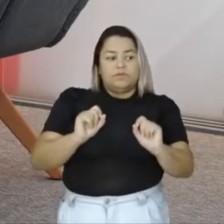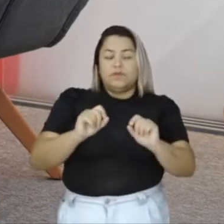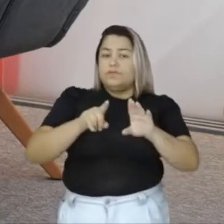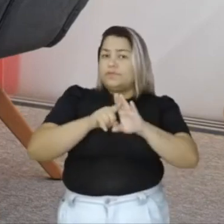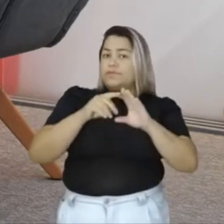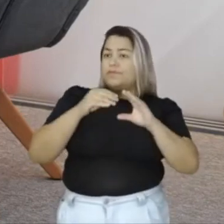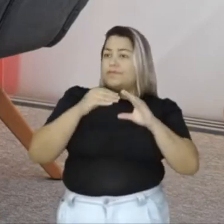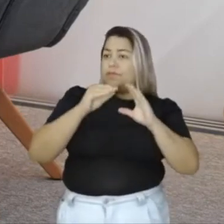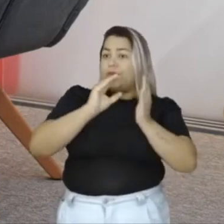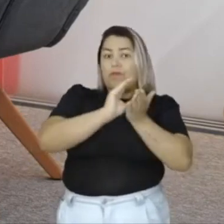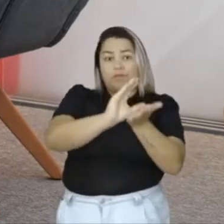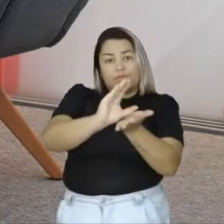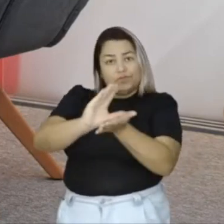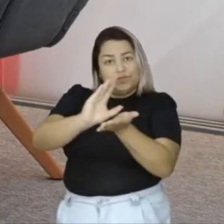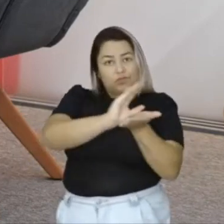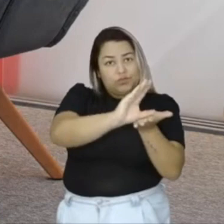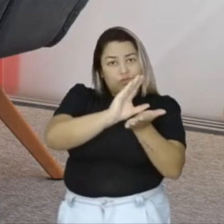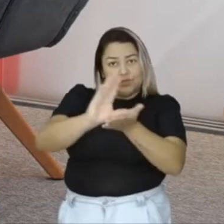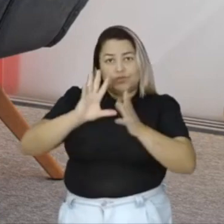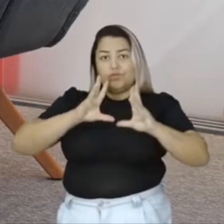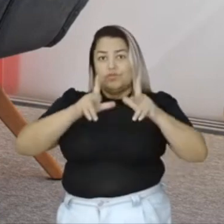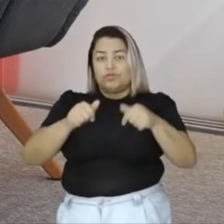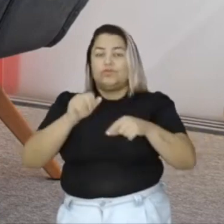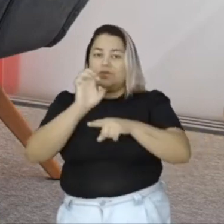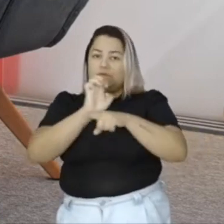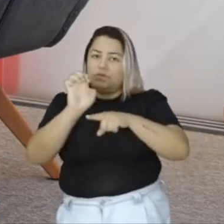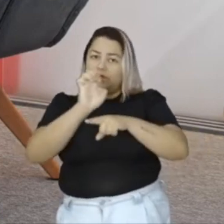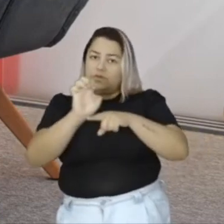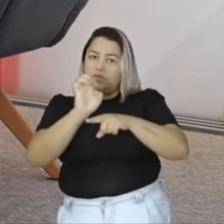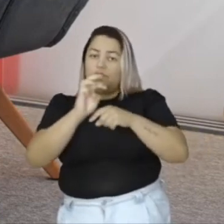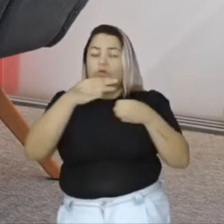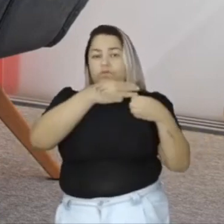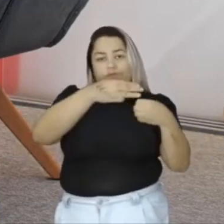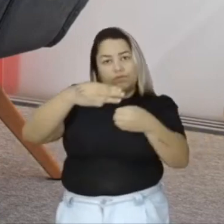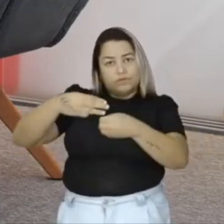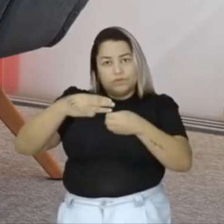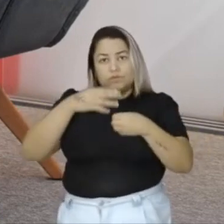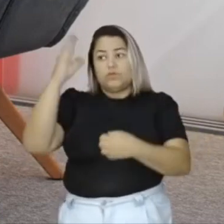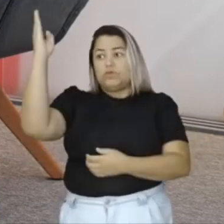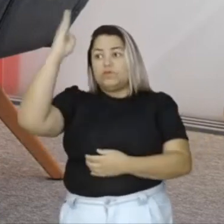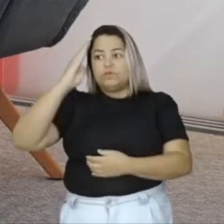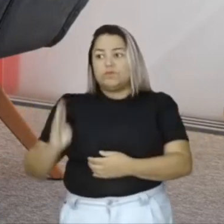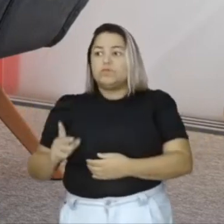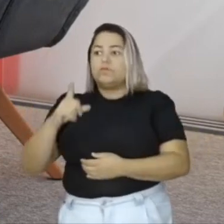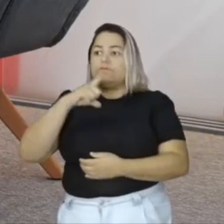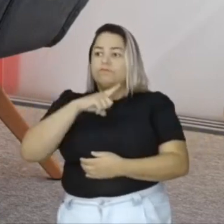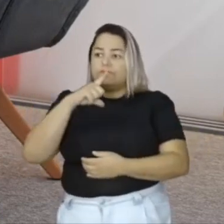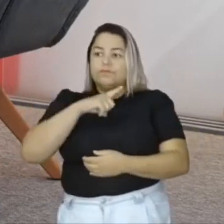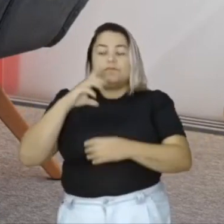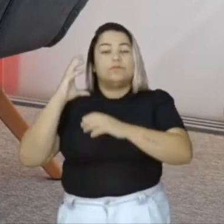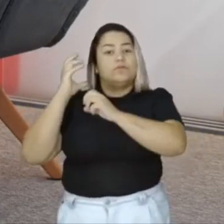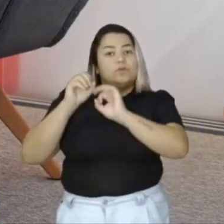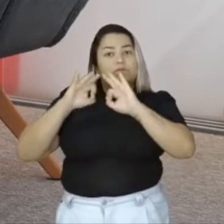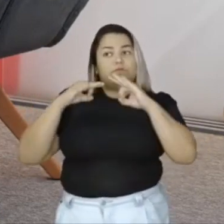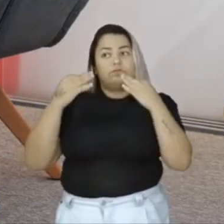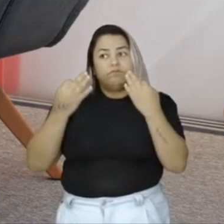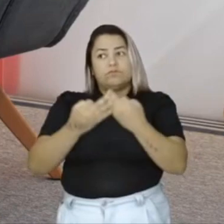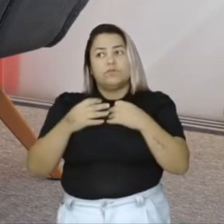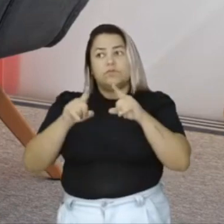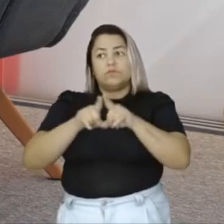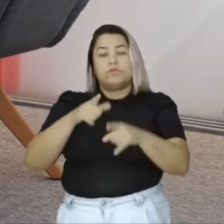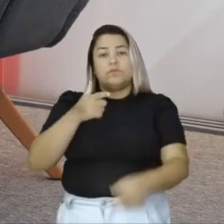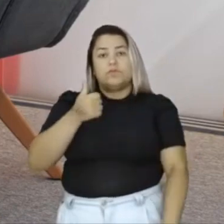repassado para todos os estados, todos os municípios do Brasil têm o programa Bolsa Família. E nós estamos trabalhando uma ordem de